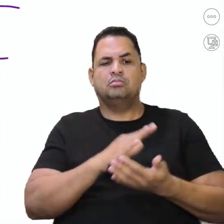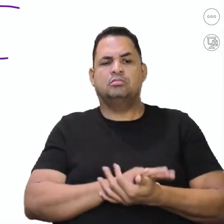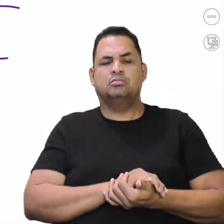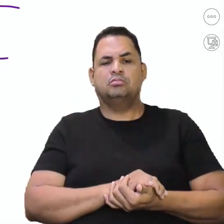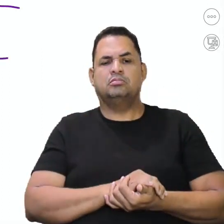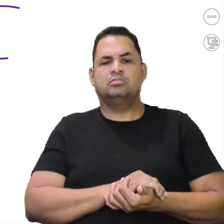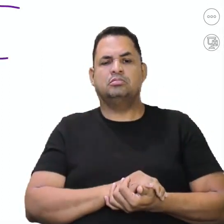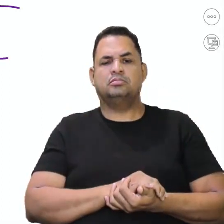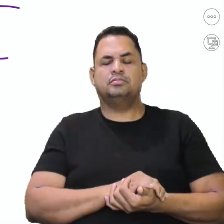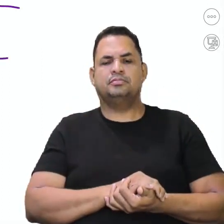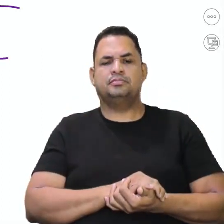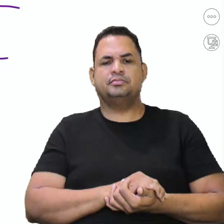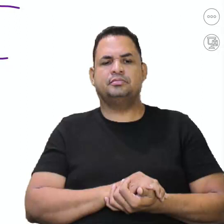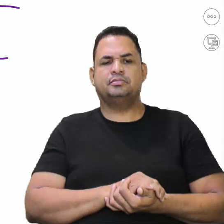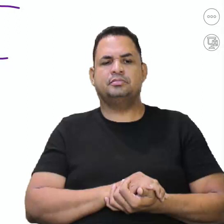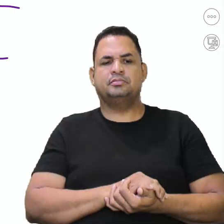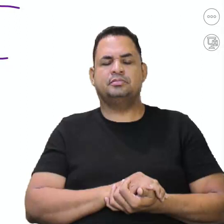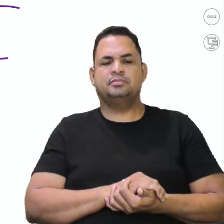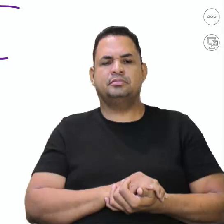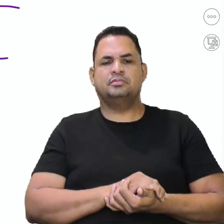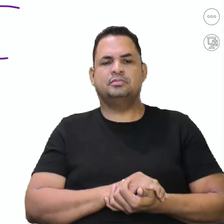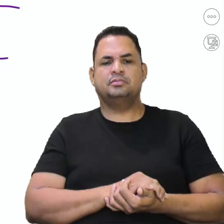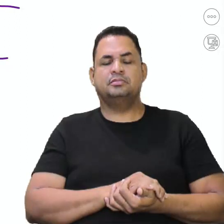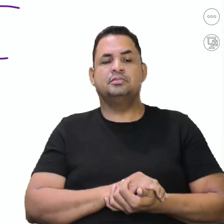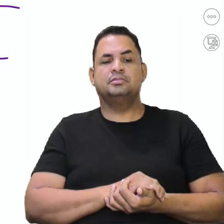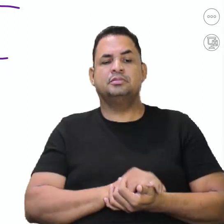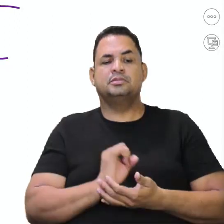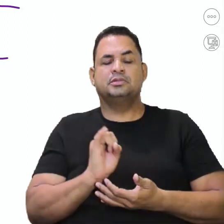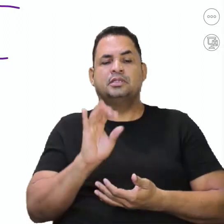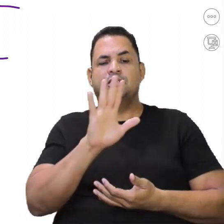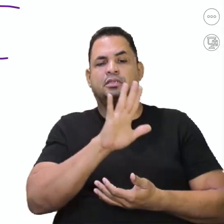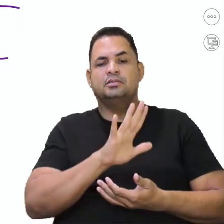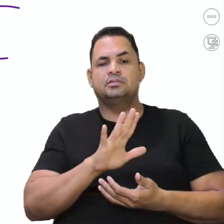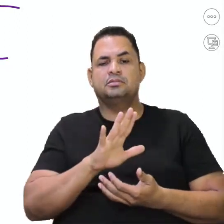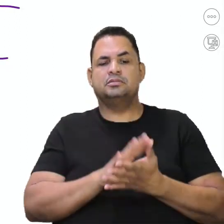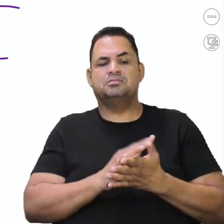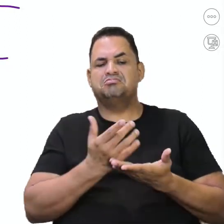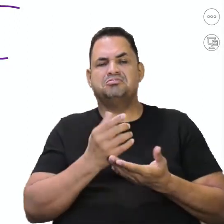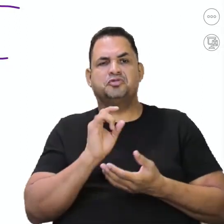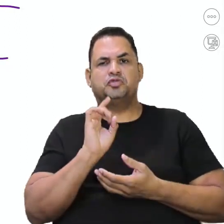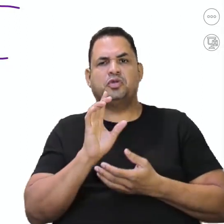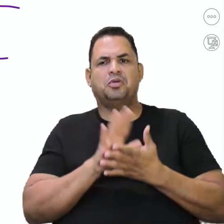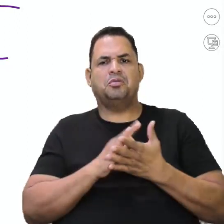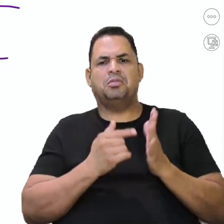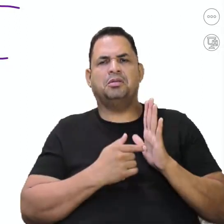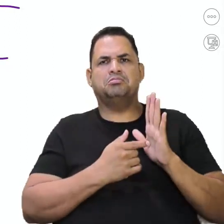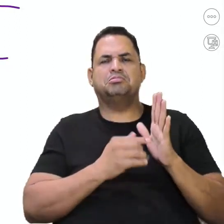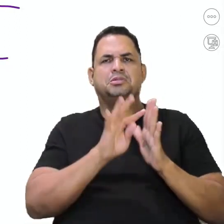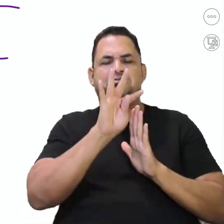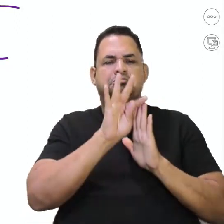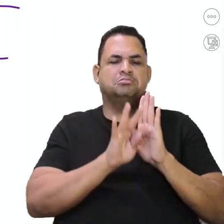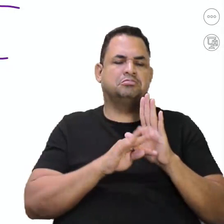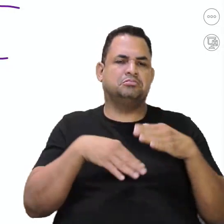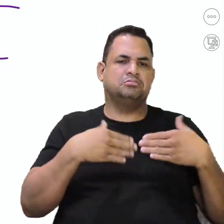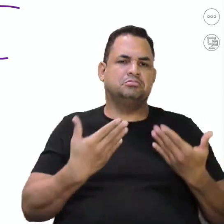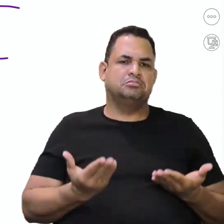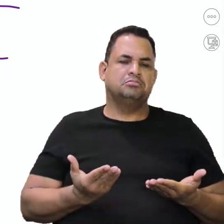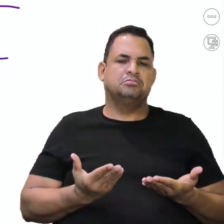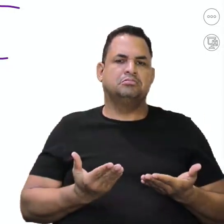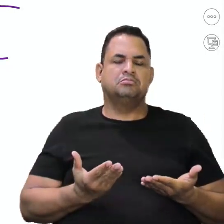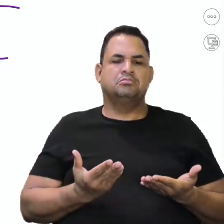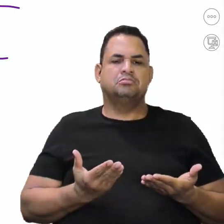merely illustration to a text. Então, a imagem só vai ser o quê? Uma mera ilustração para um texto, porque o